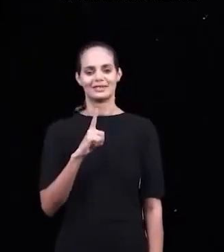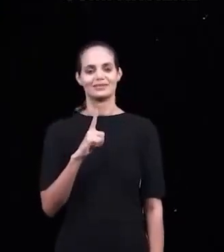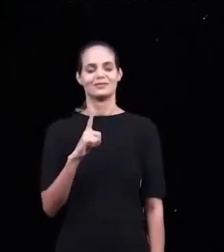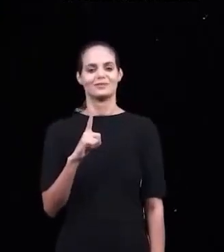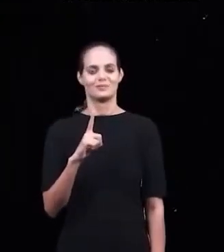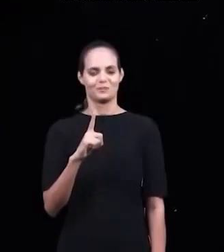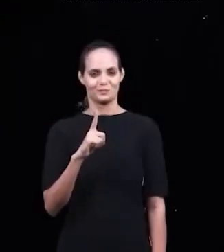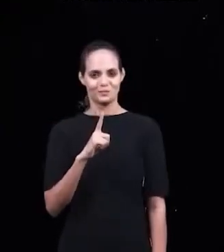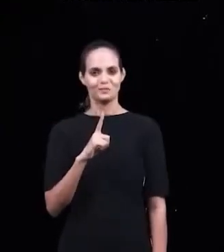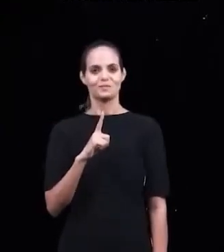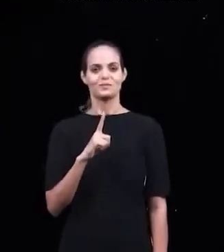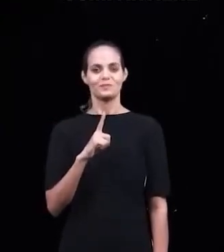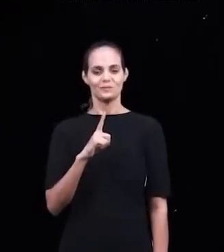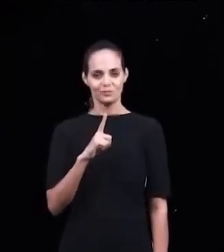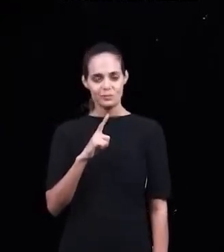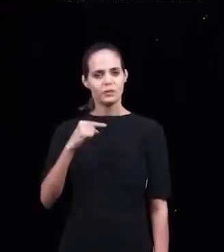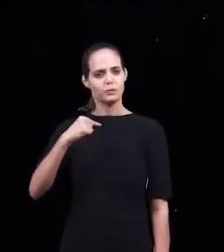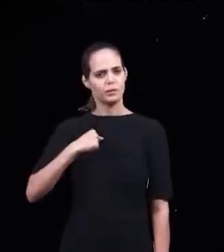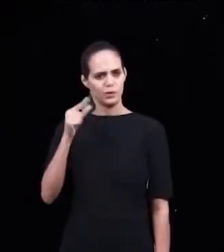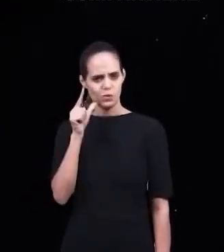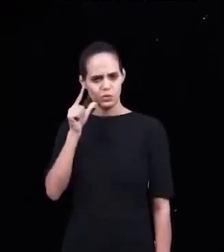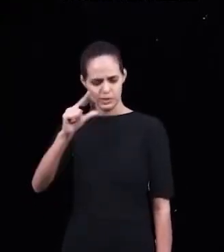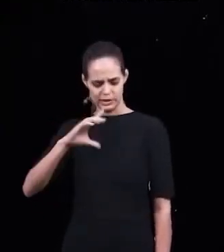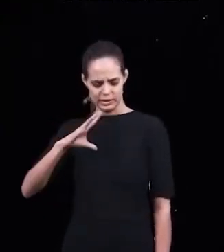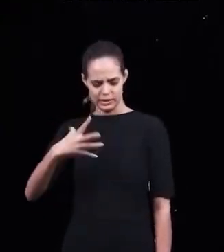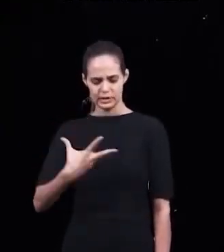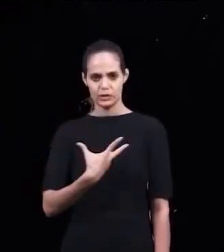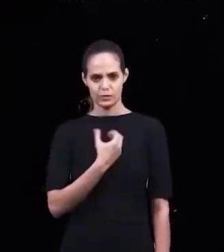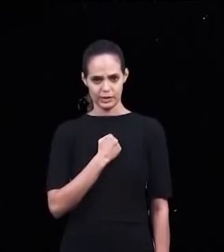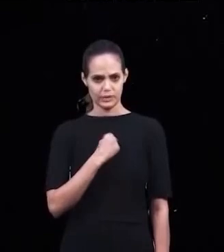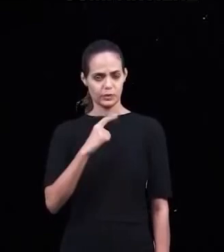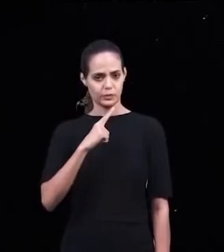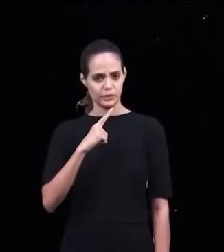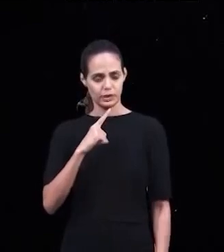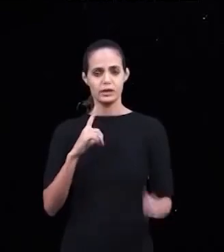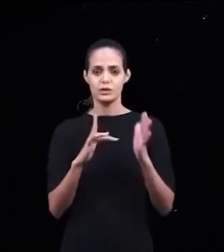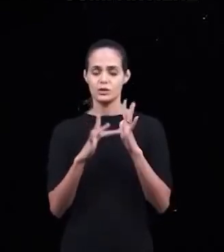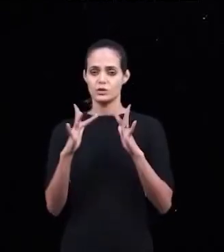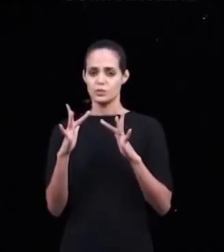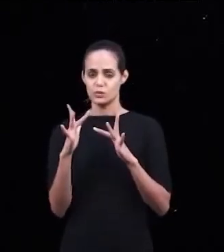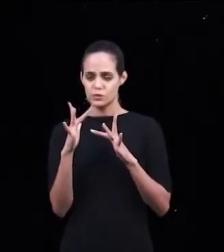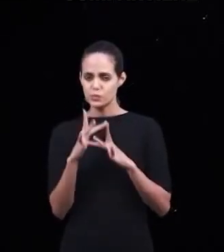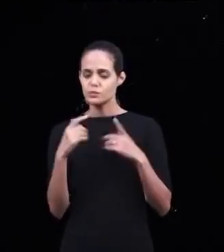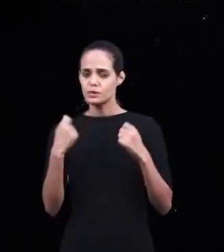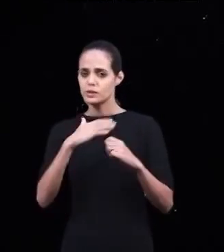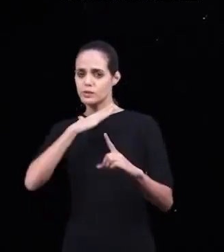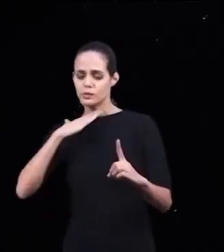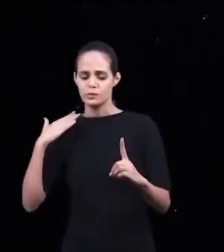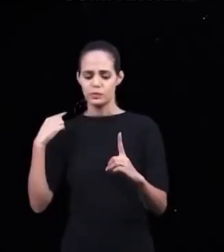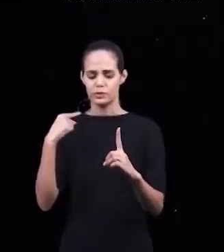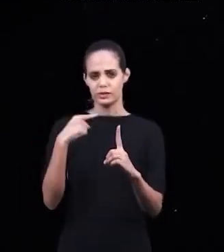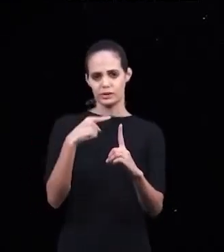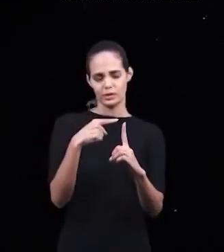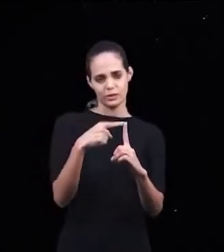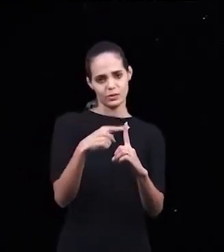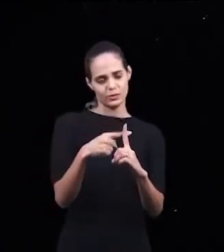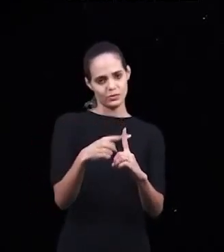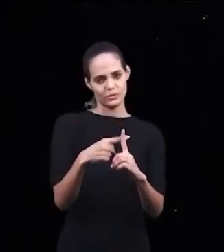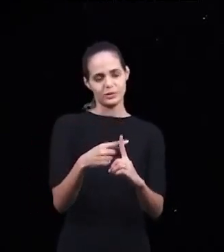feliz. Para me encontrar, perdeu sua vida,